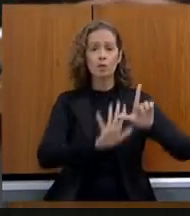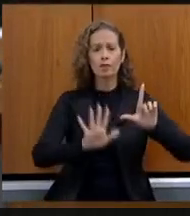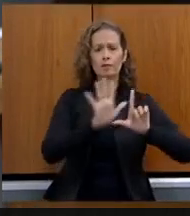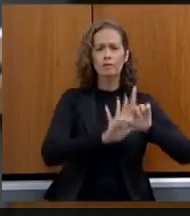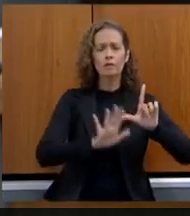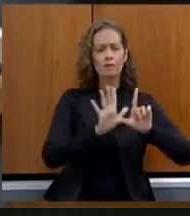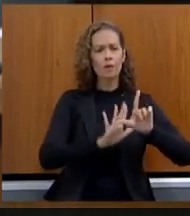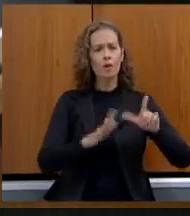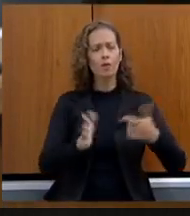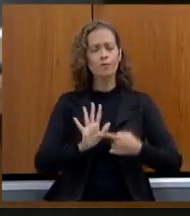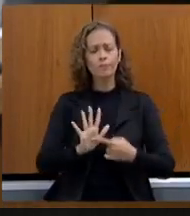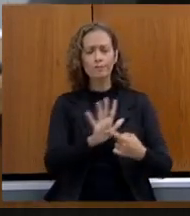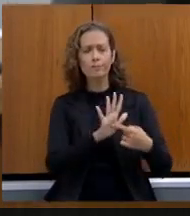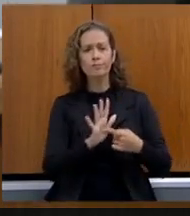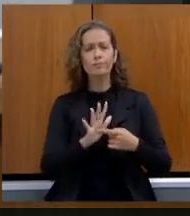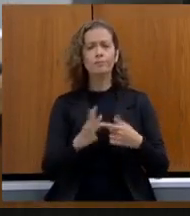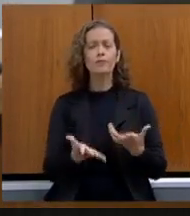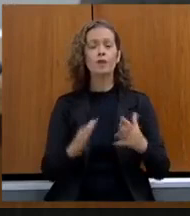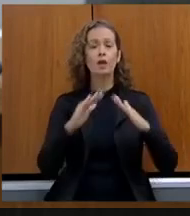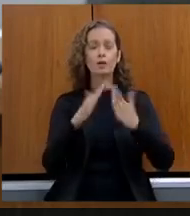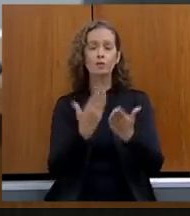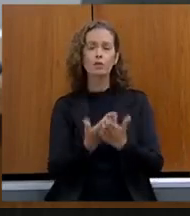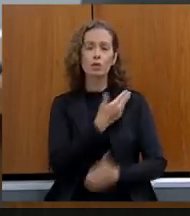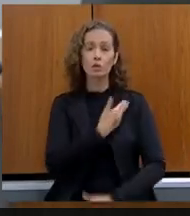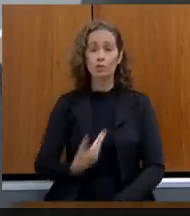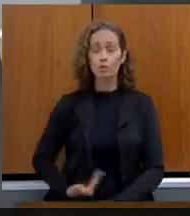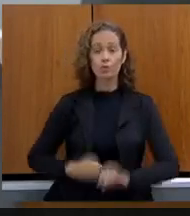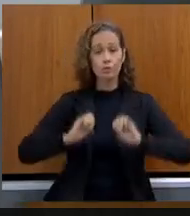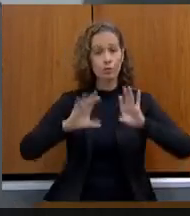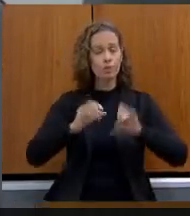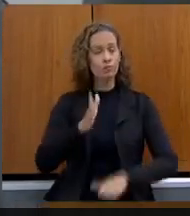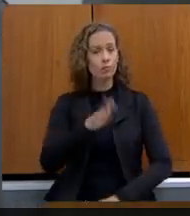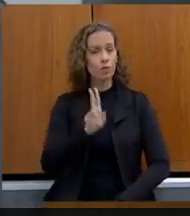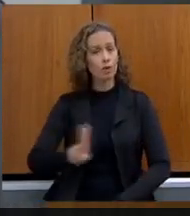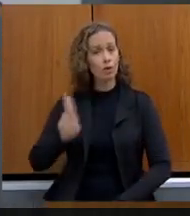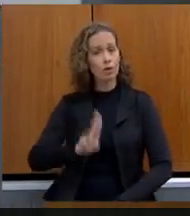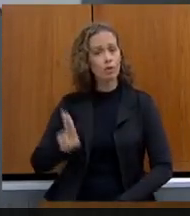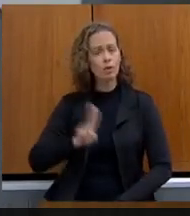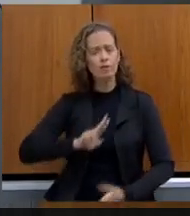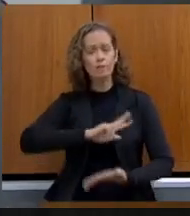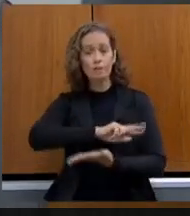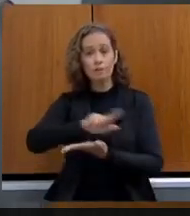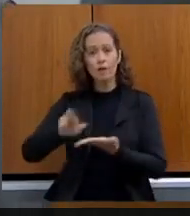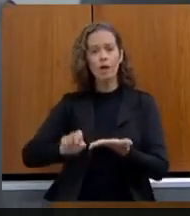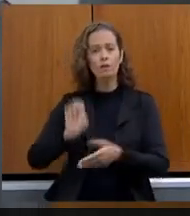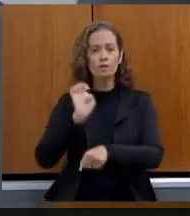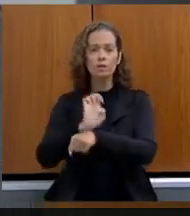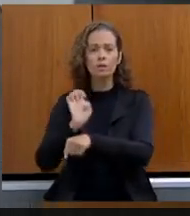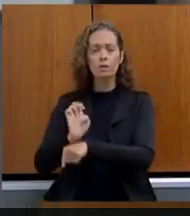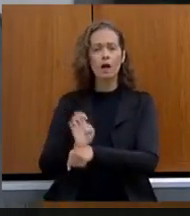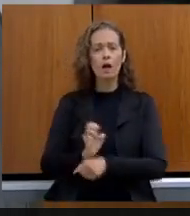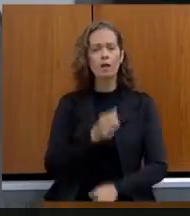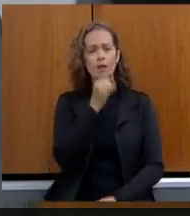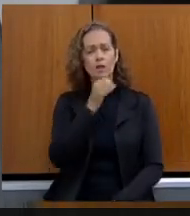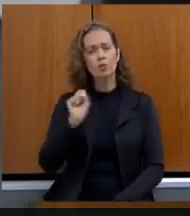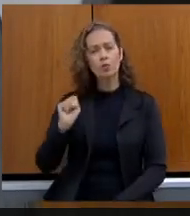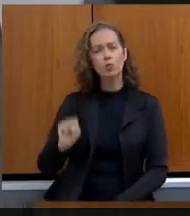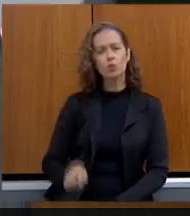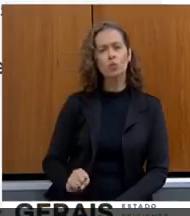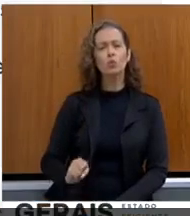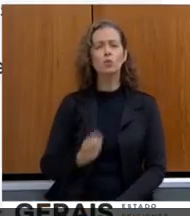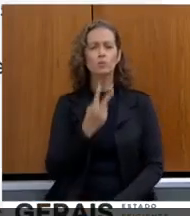é oferecida a todas as redes públicas de ensino já é utilizada em diversos estados como Rio Grande do Sul Espírito Santo